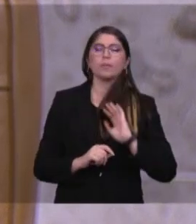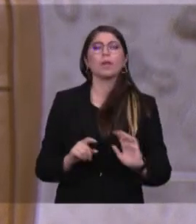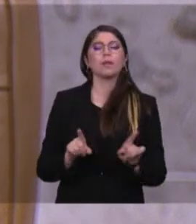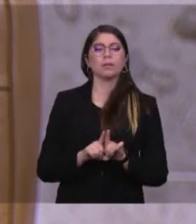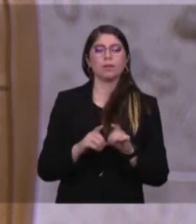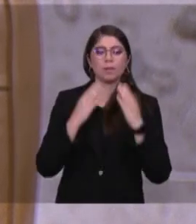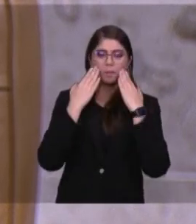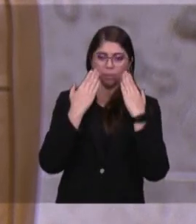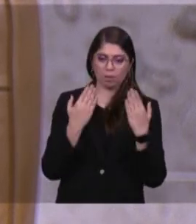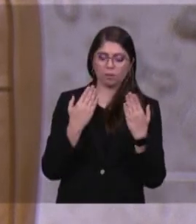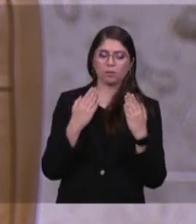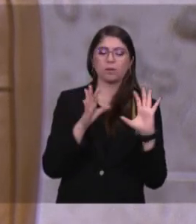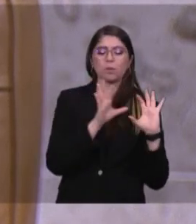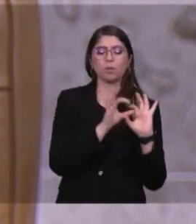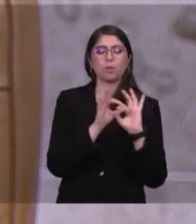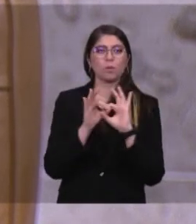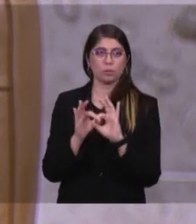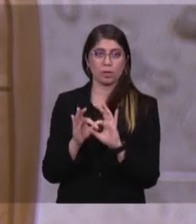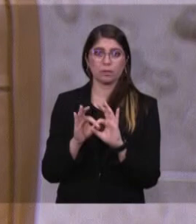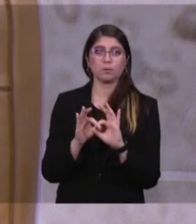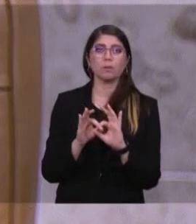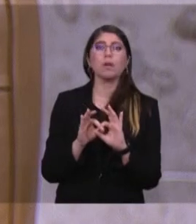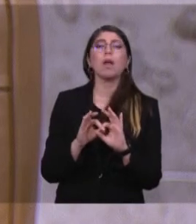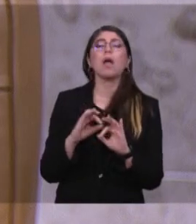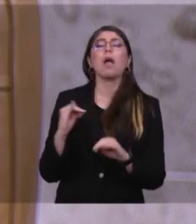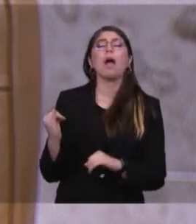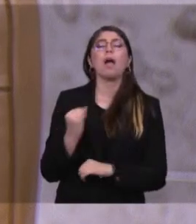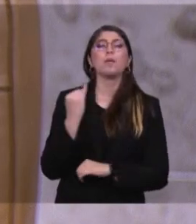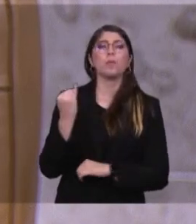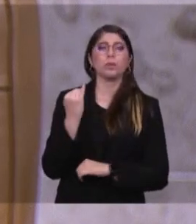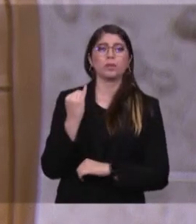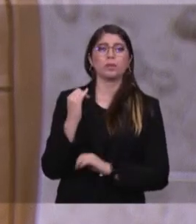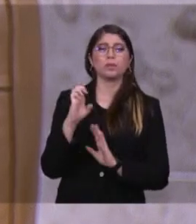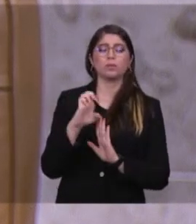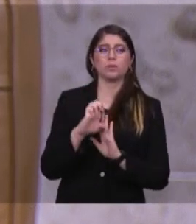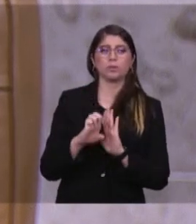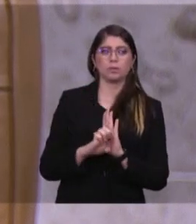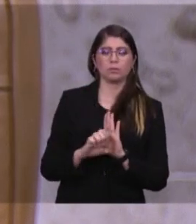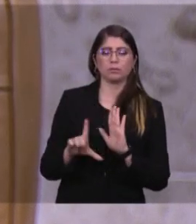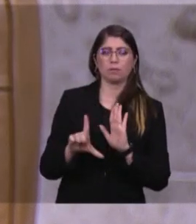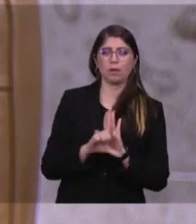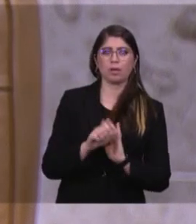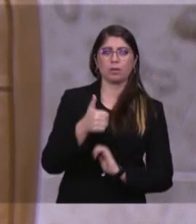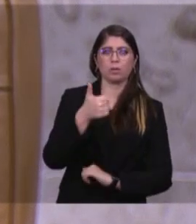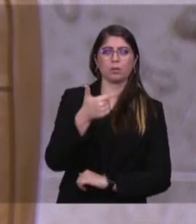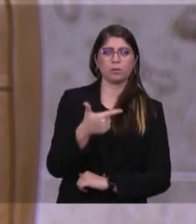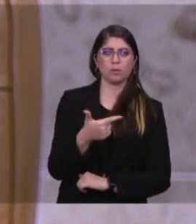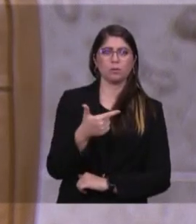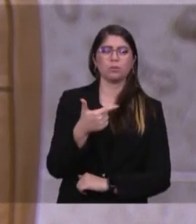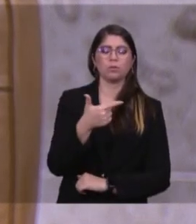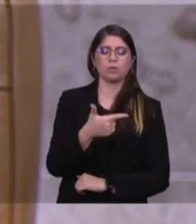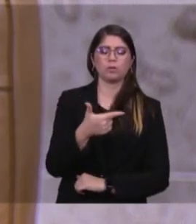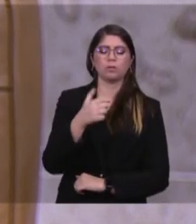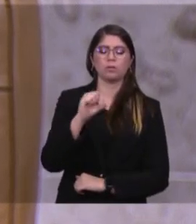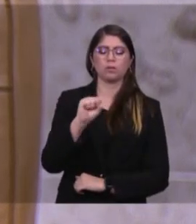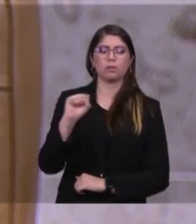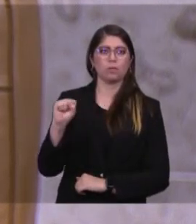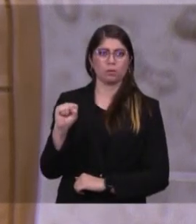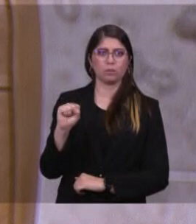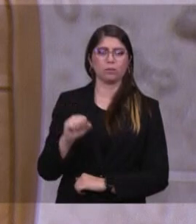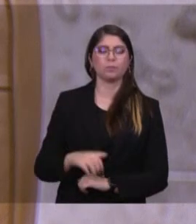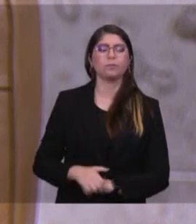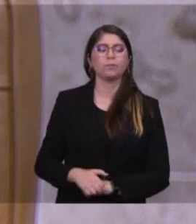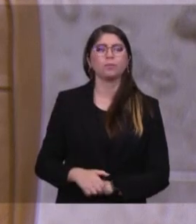neste contexto, a importância do Estatuto da Igualdade Racial, Lei 12.288, de 2010, que, entre